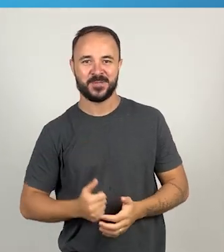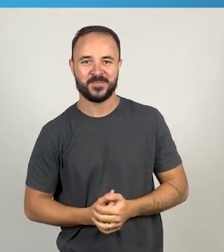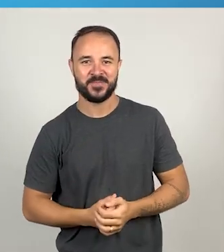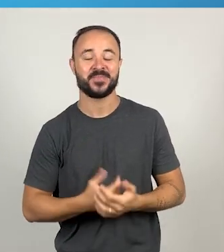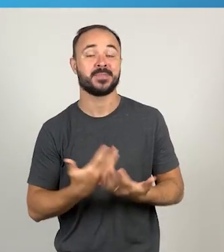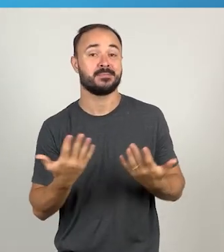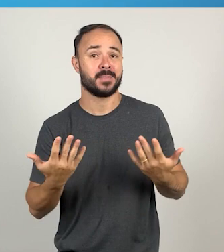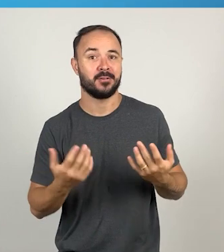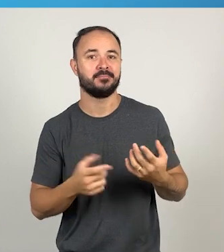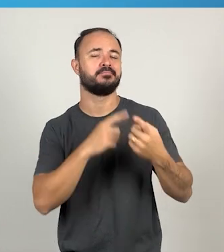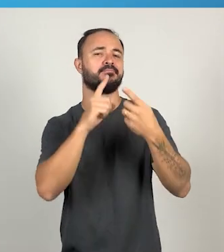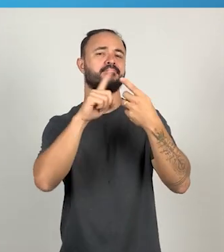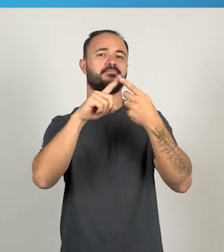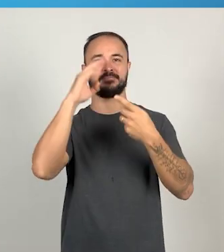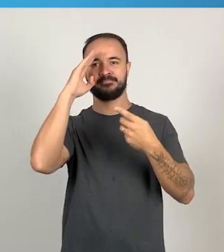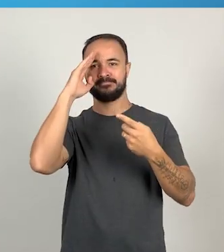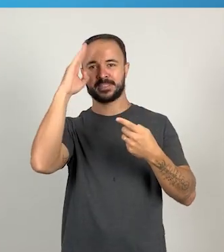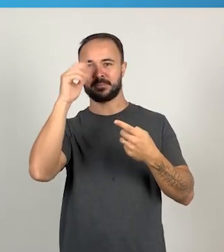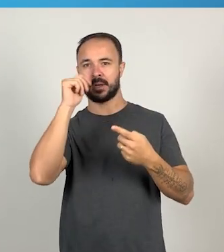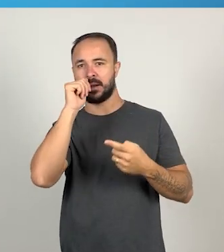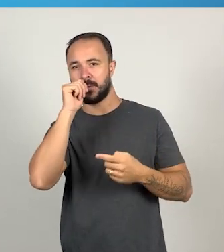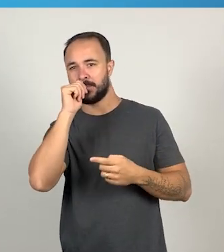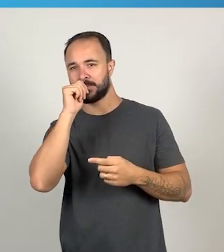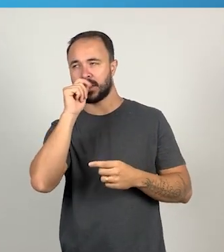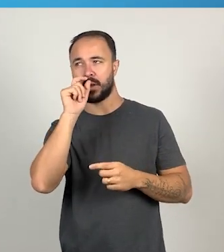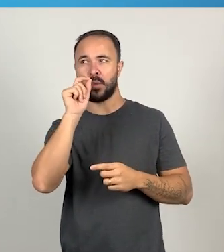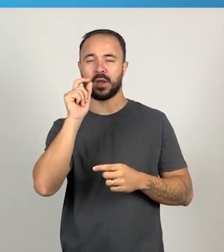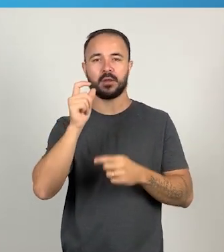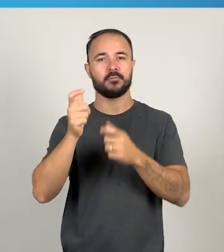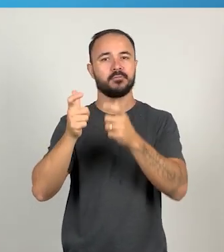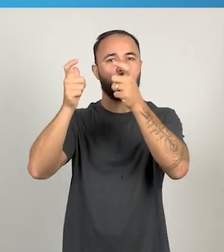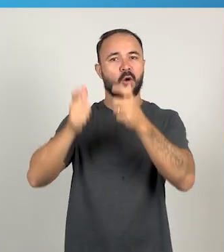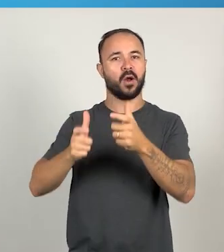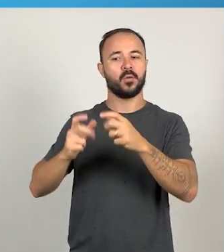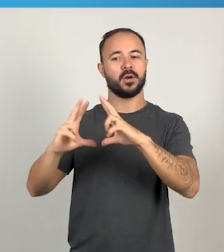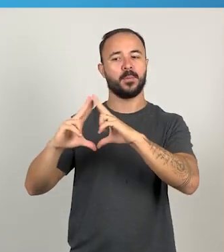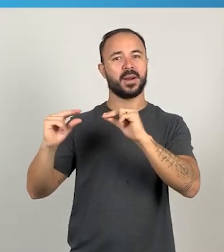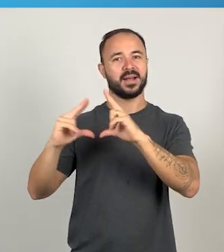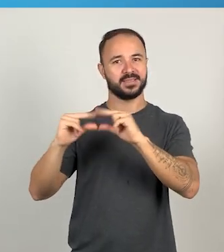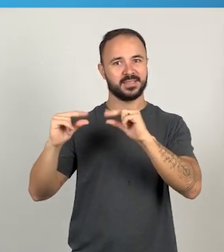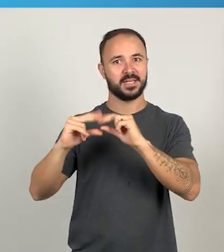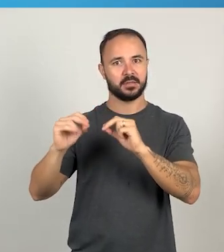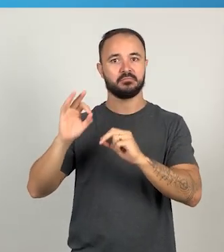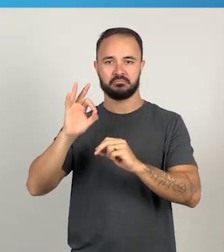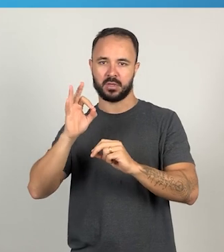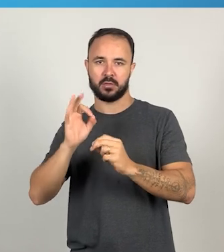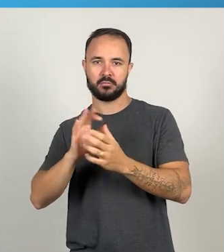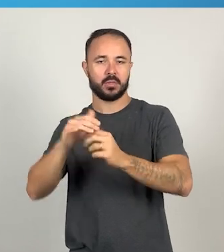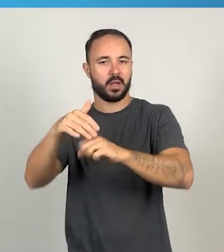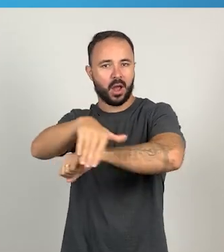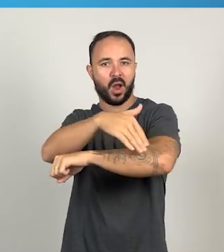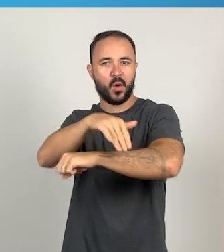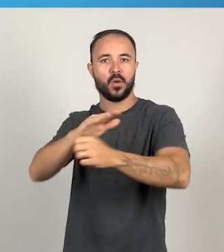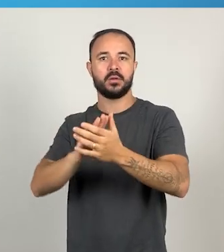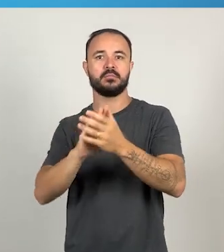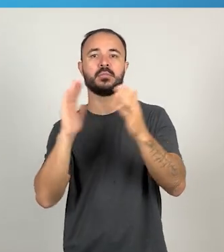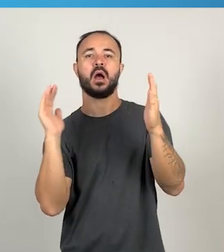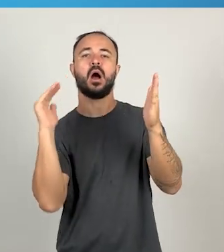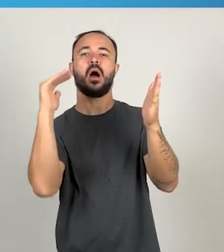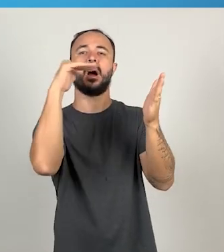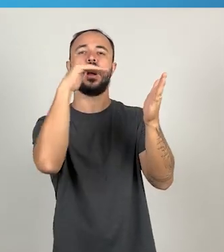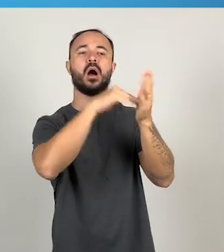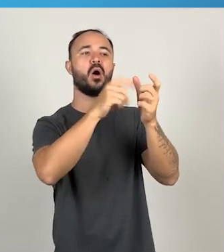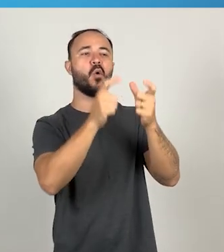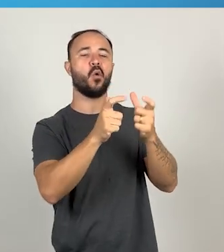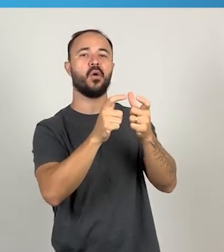ponto inicial é na cidade de Brasília, né, capital do DF, ali do Brasil, e o final fica,